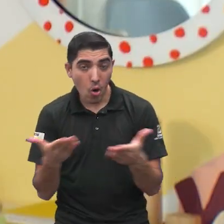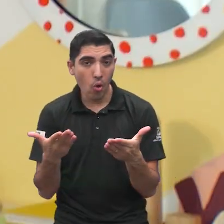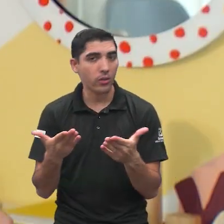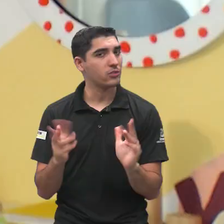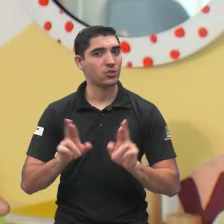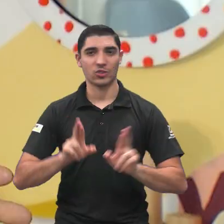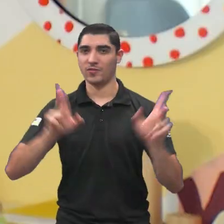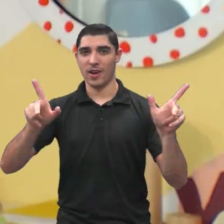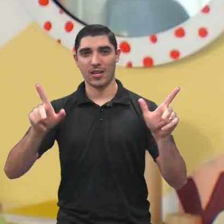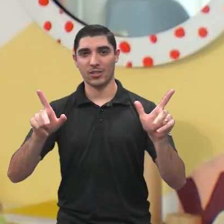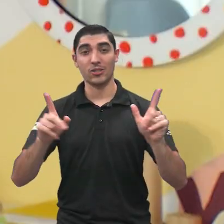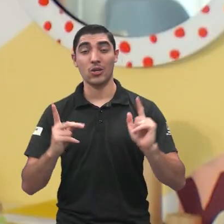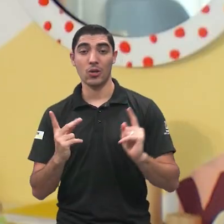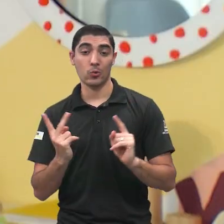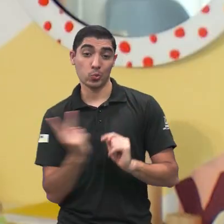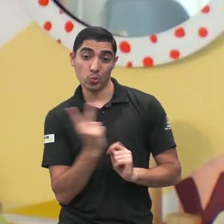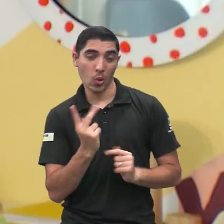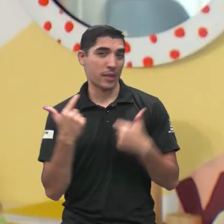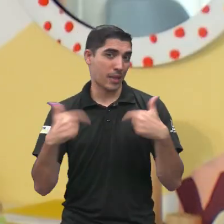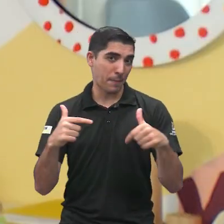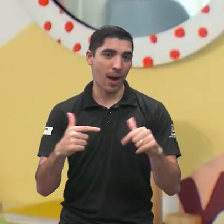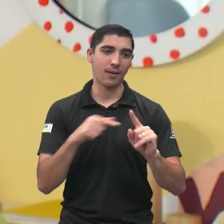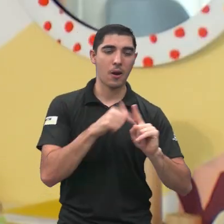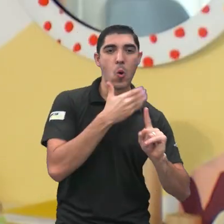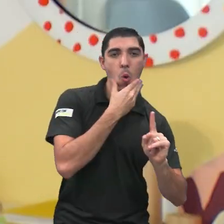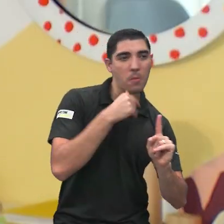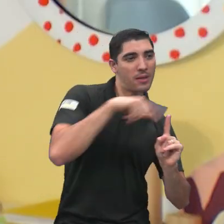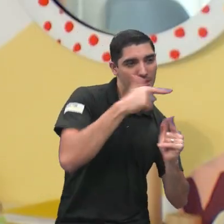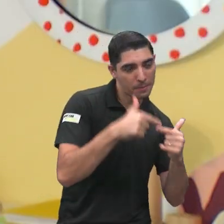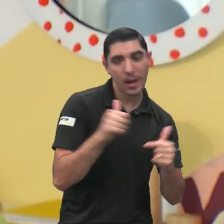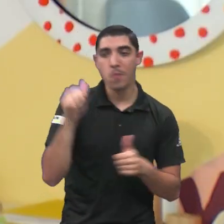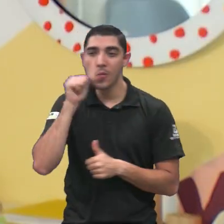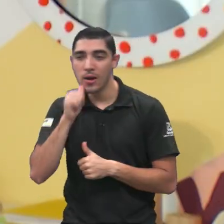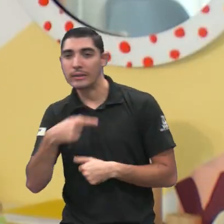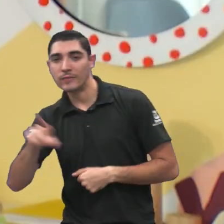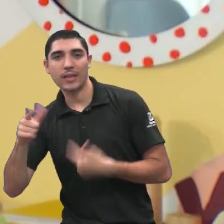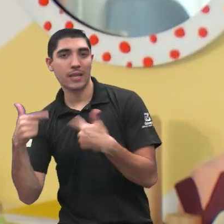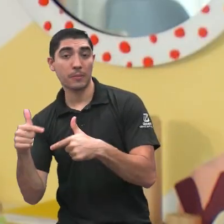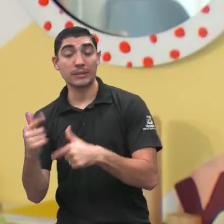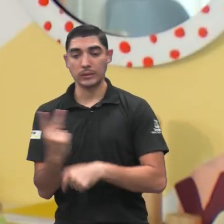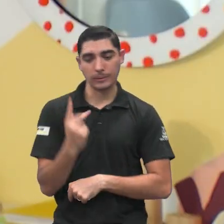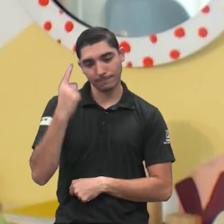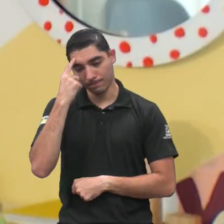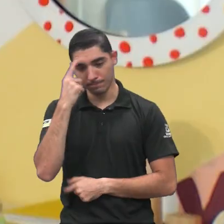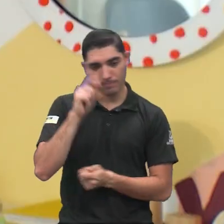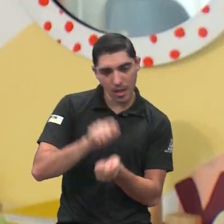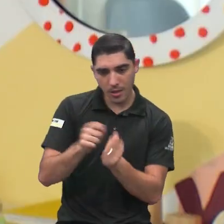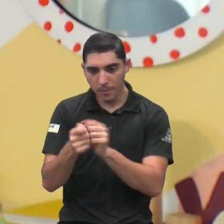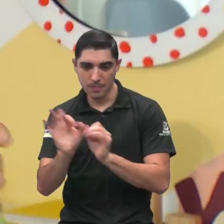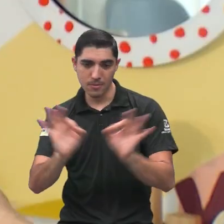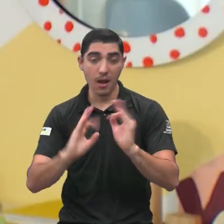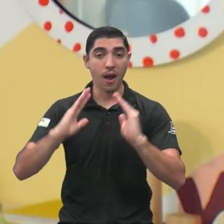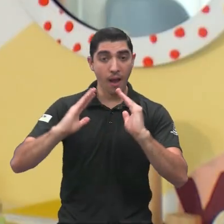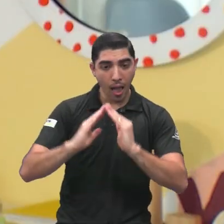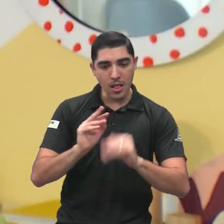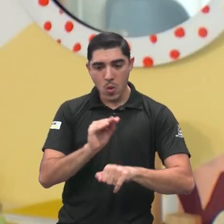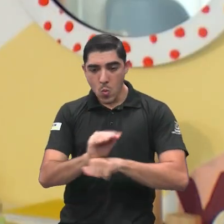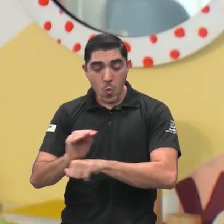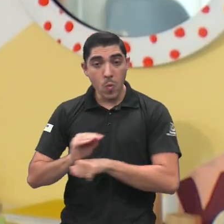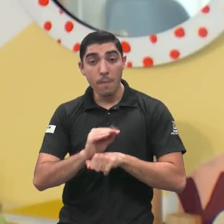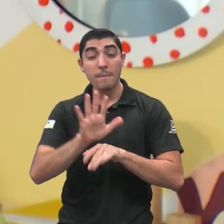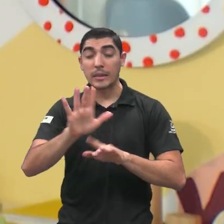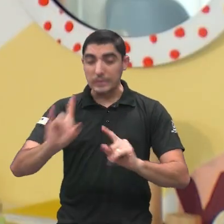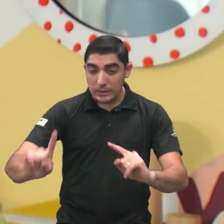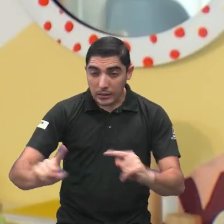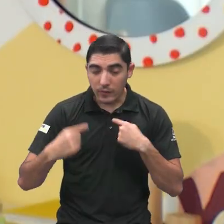já são os dois que vão trabalhar, têm seus trabalhos, e aí tem que achar uma forma de organizar para cuidar da casa também. Mas acho